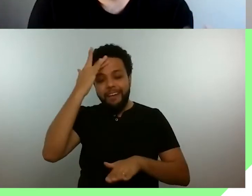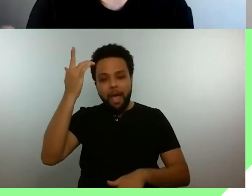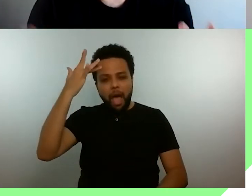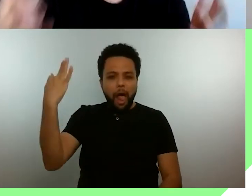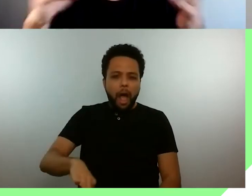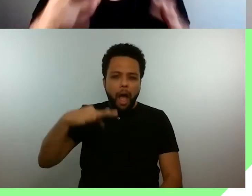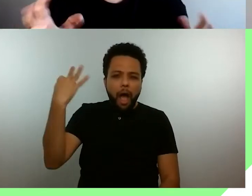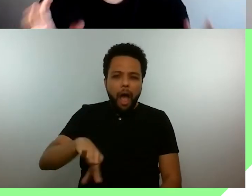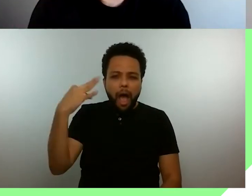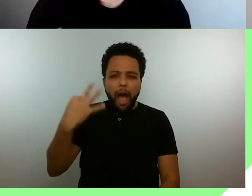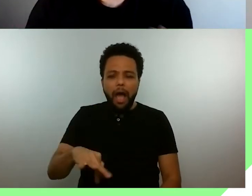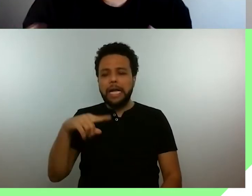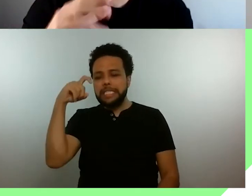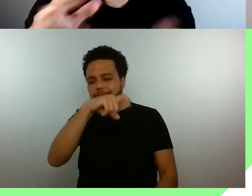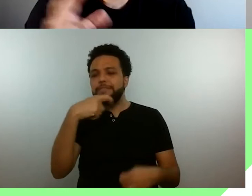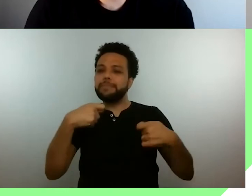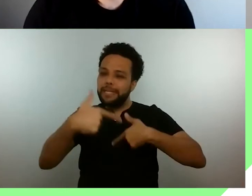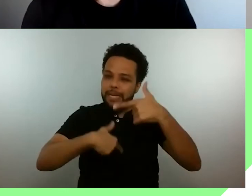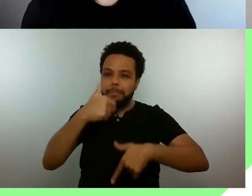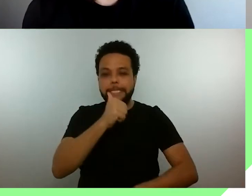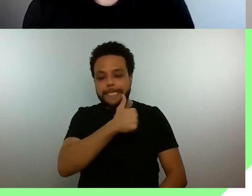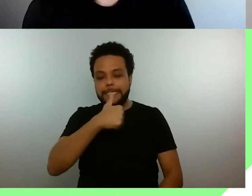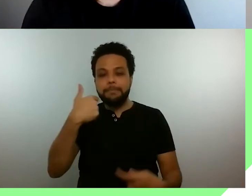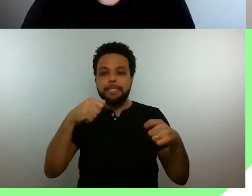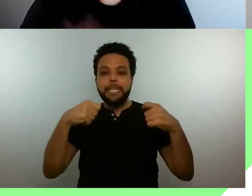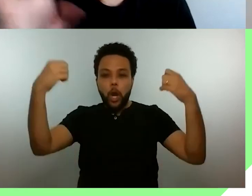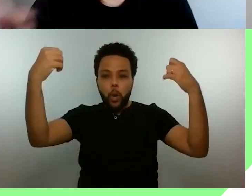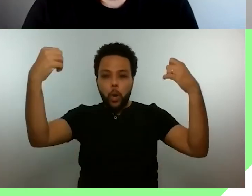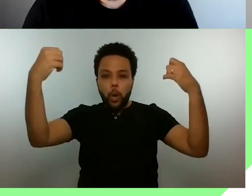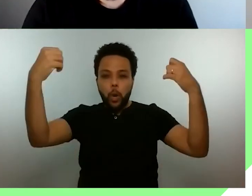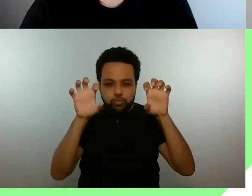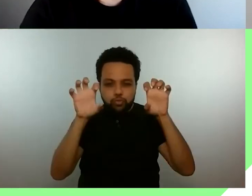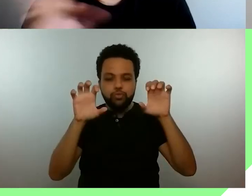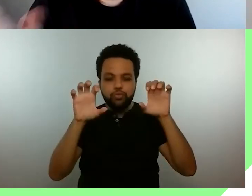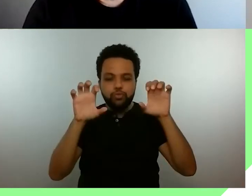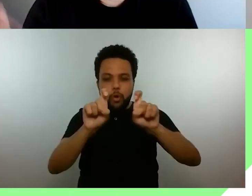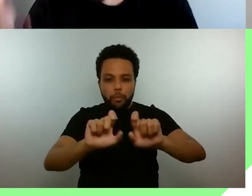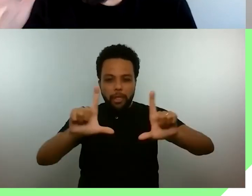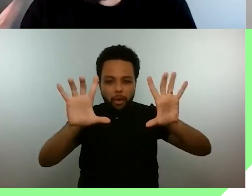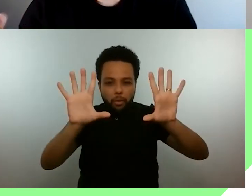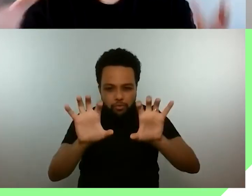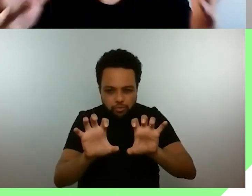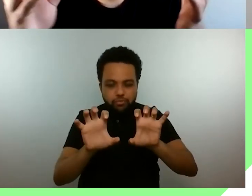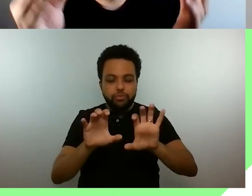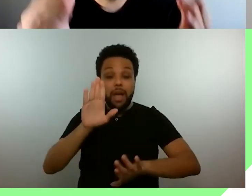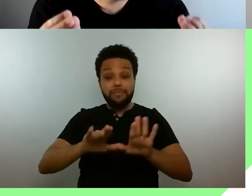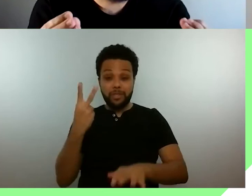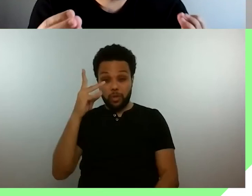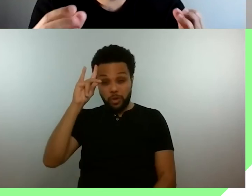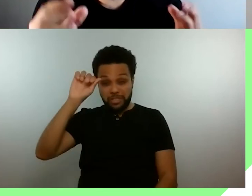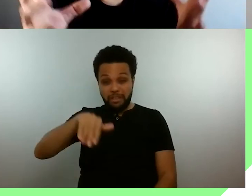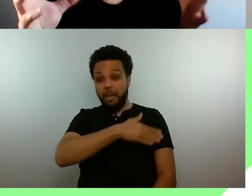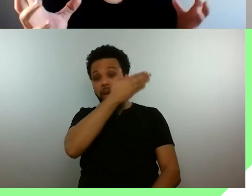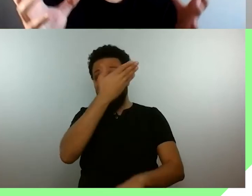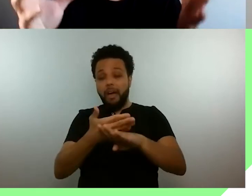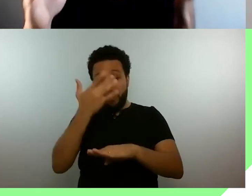brilho do computador, do celular, de tudo, assim, né? E segue aquele dia inteiro, ou 2 dias, né, com enxaqueca. Então, olha, que